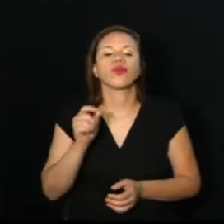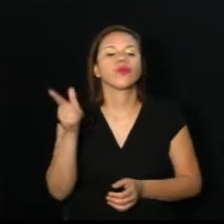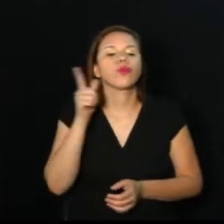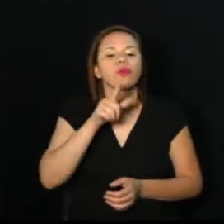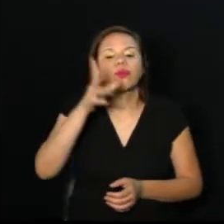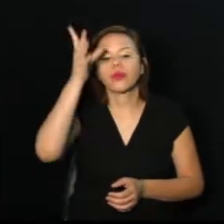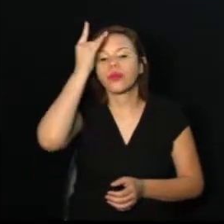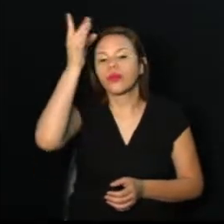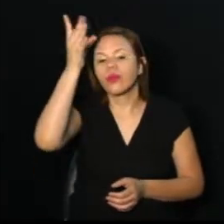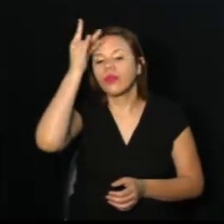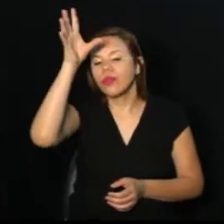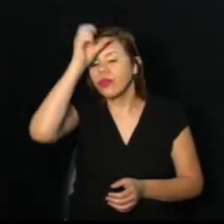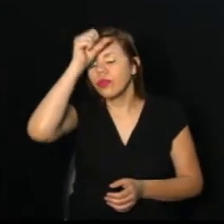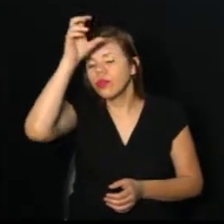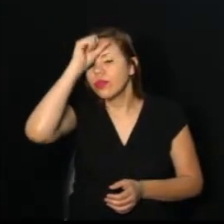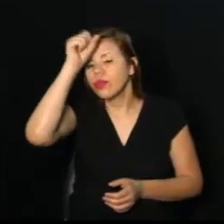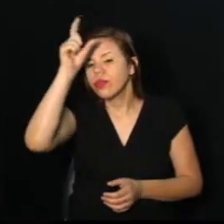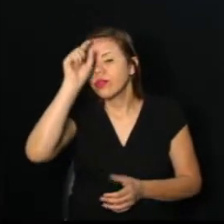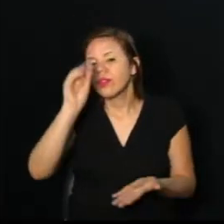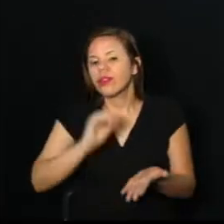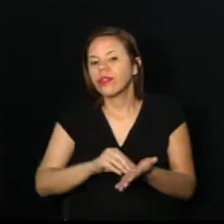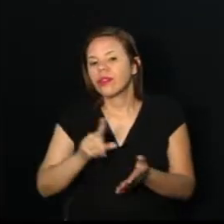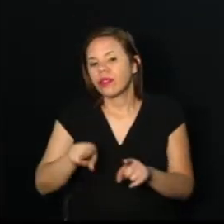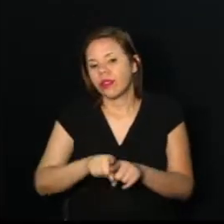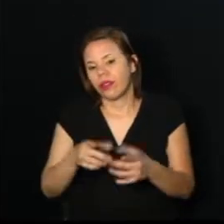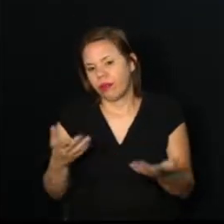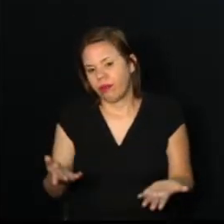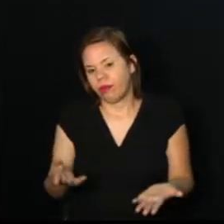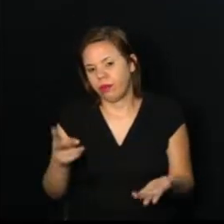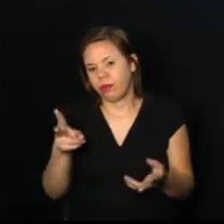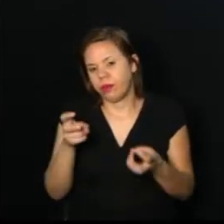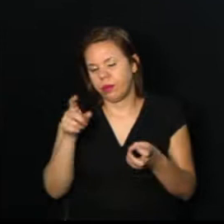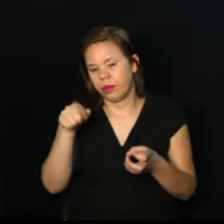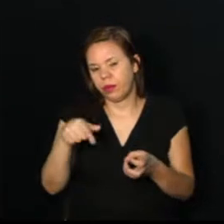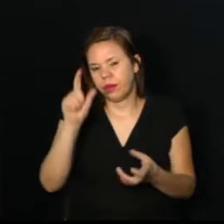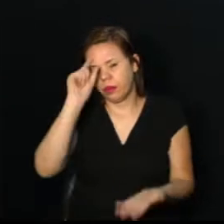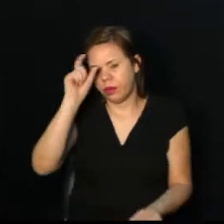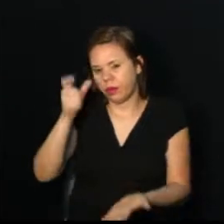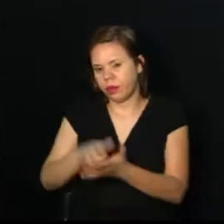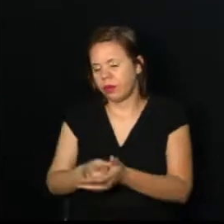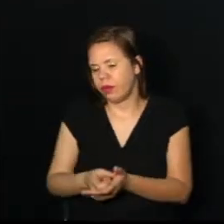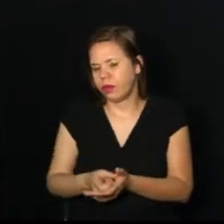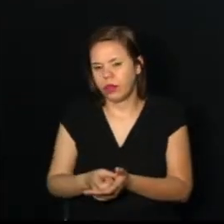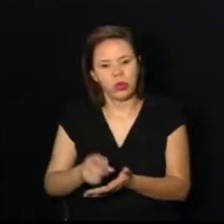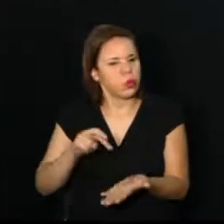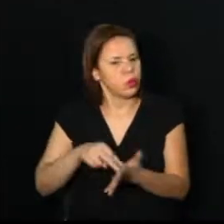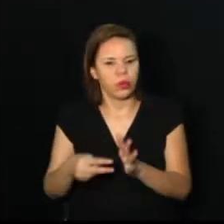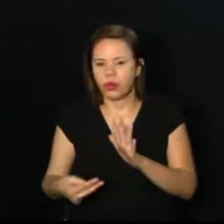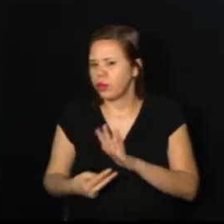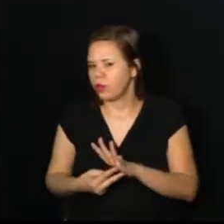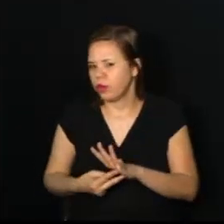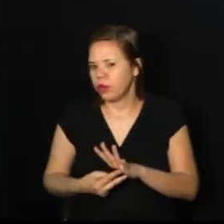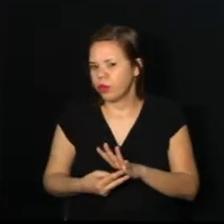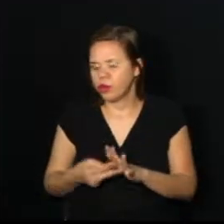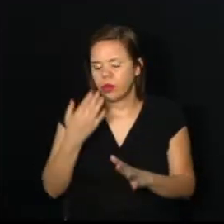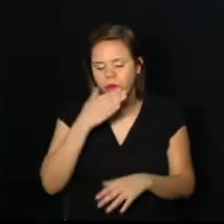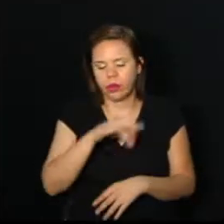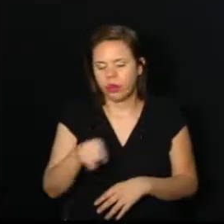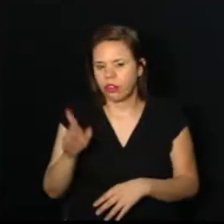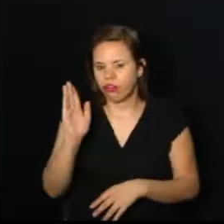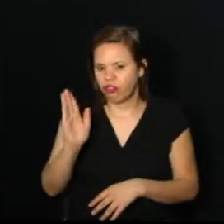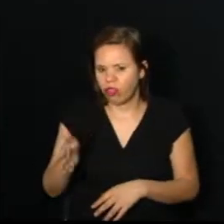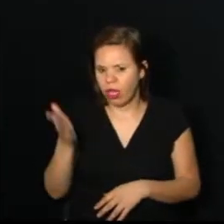aquisição da aprendizagem. Vejam, dislexia não significa que a criança